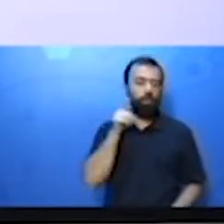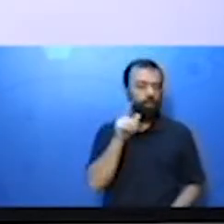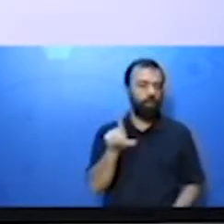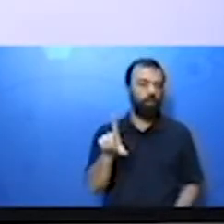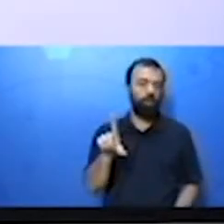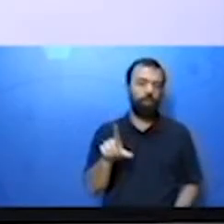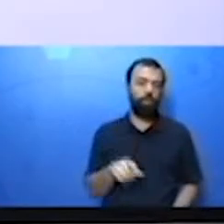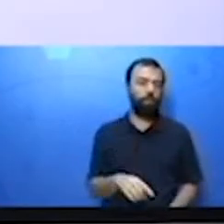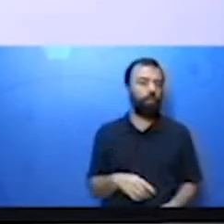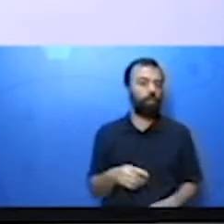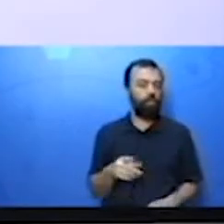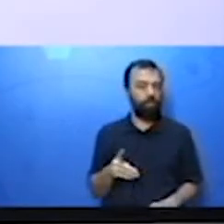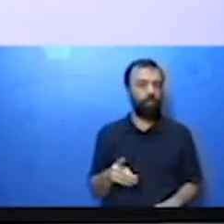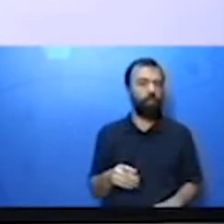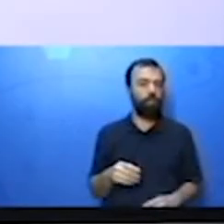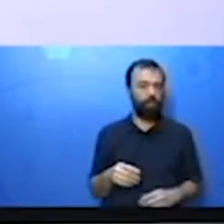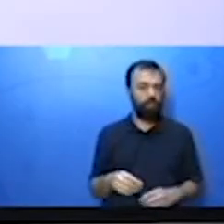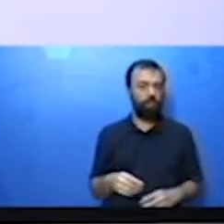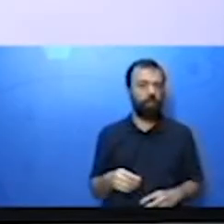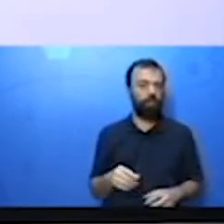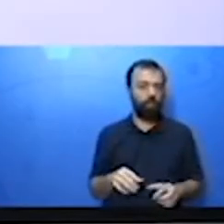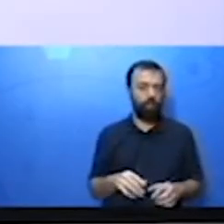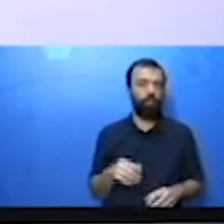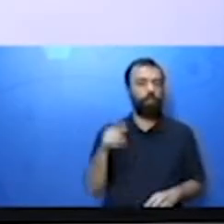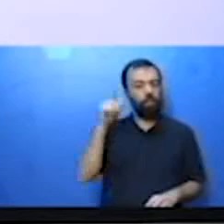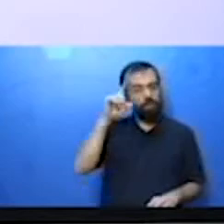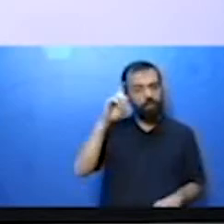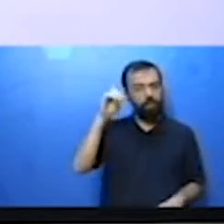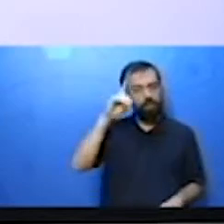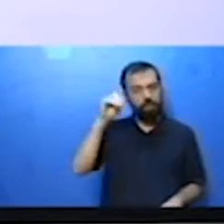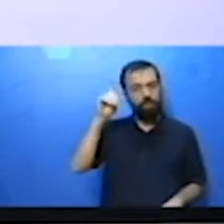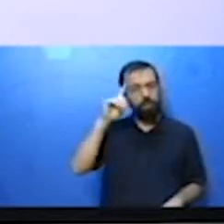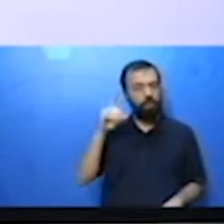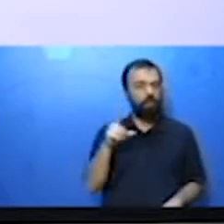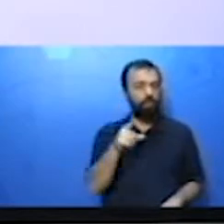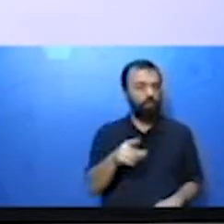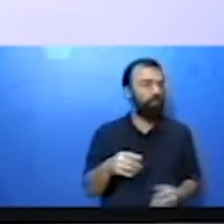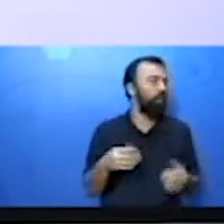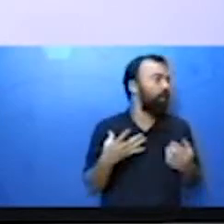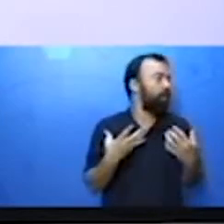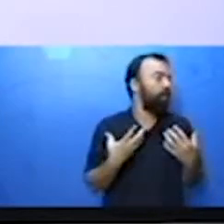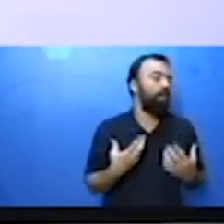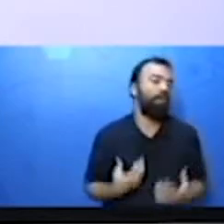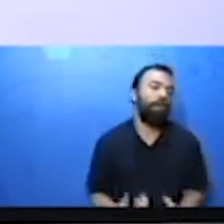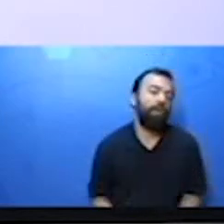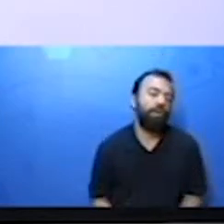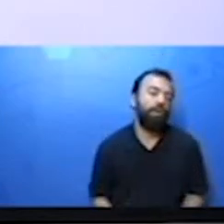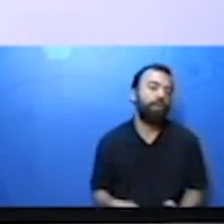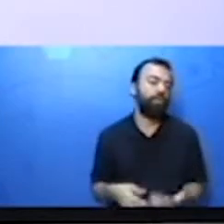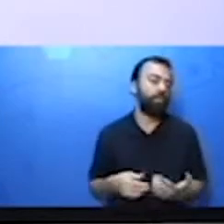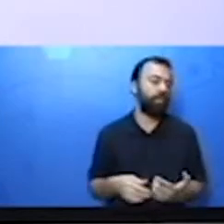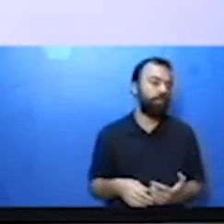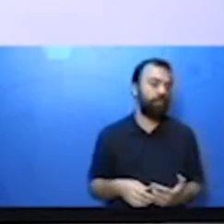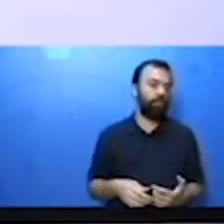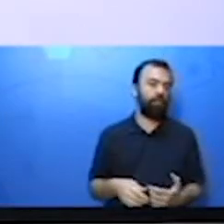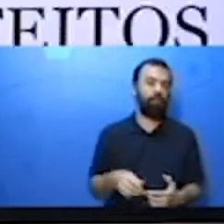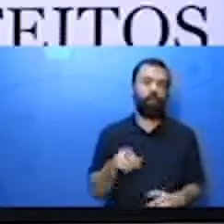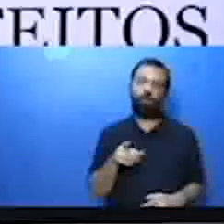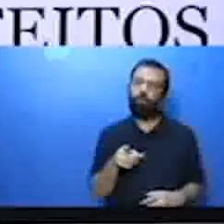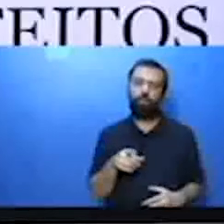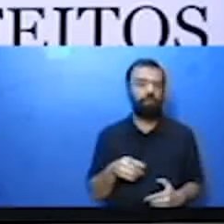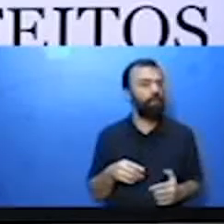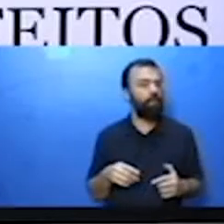as atividades do dia a dia, é como se estivesse cansado por um esforço que não fez. Você não praticou